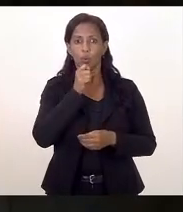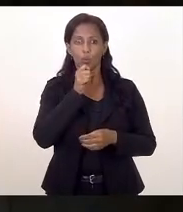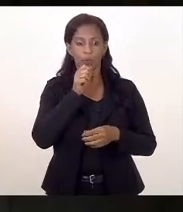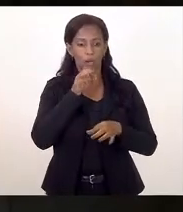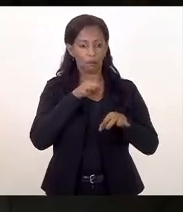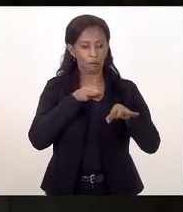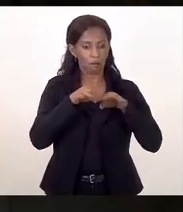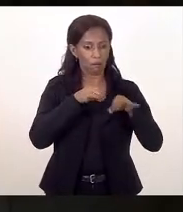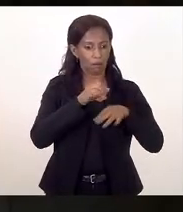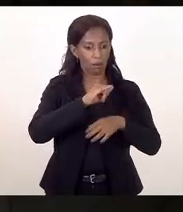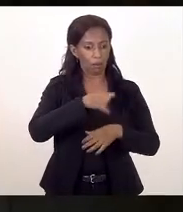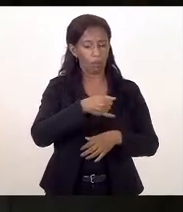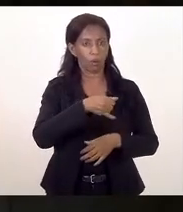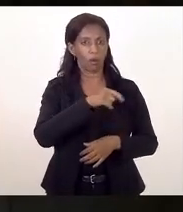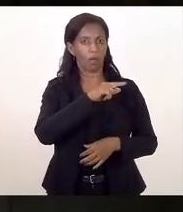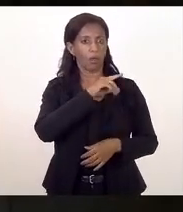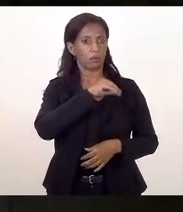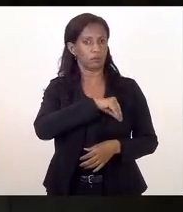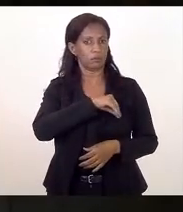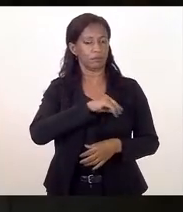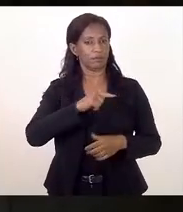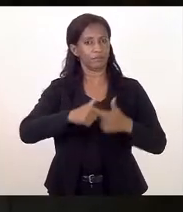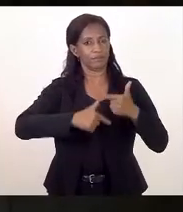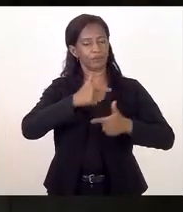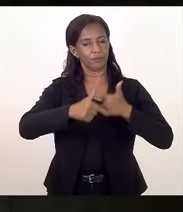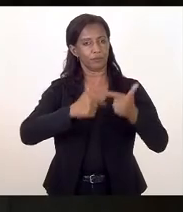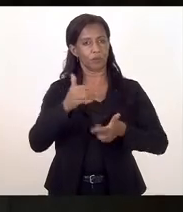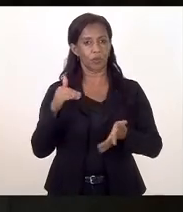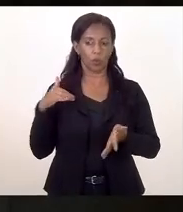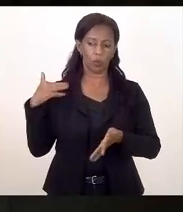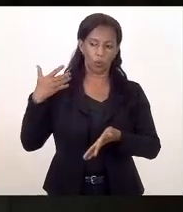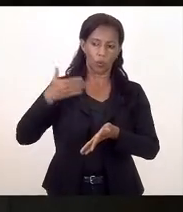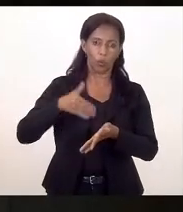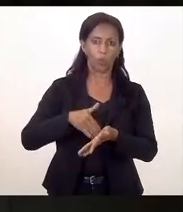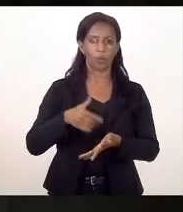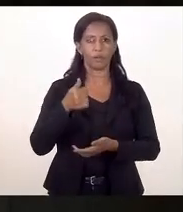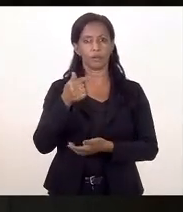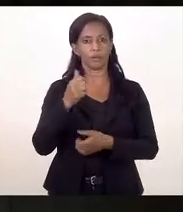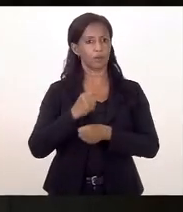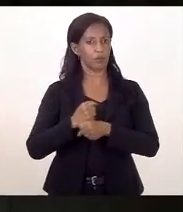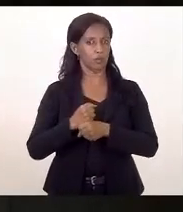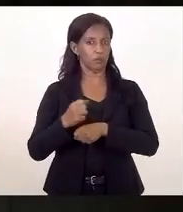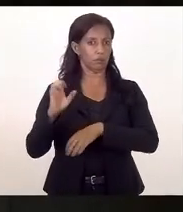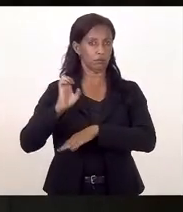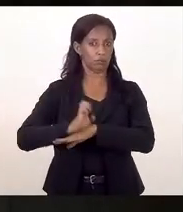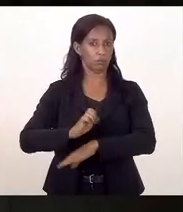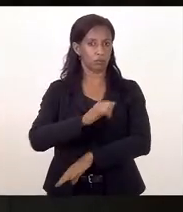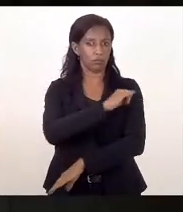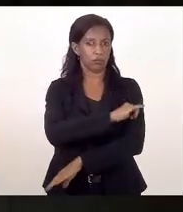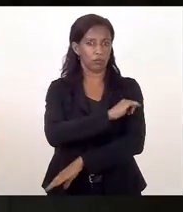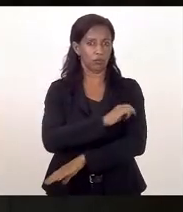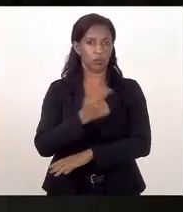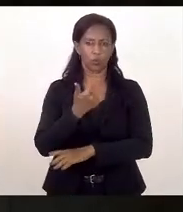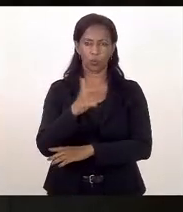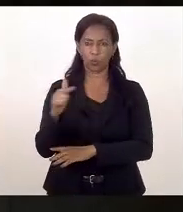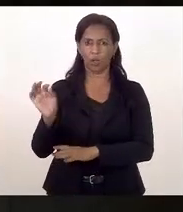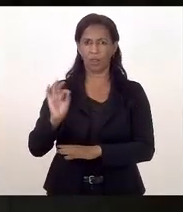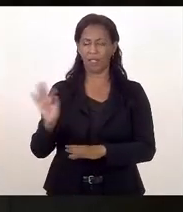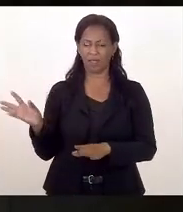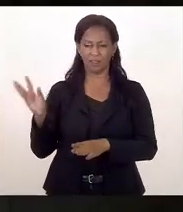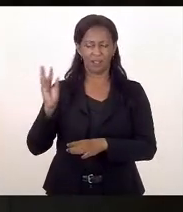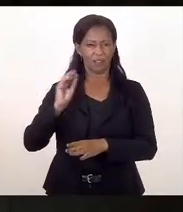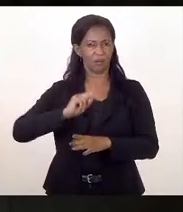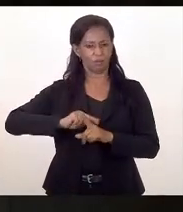salários. Nos últimos sete anos, o Estado do Rio de Janeiro não concedeu nenhuma recomposição